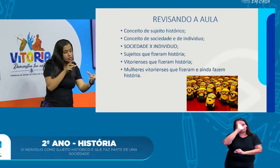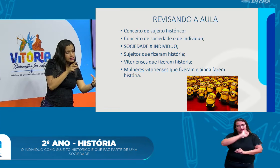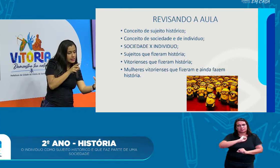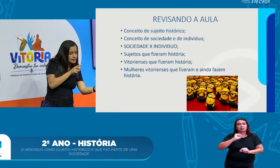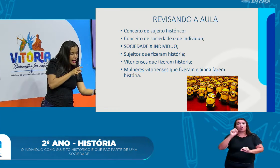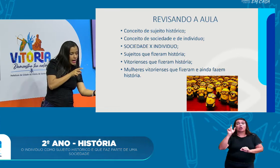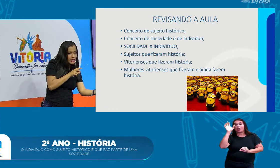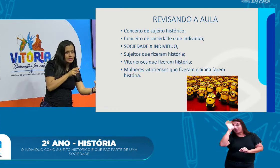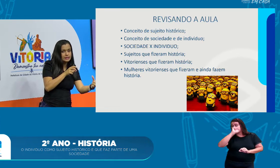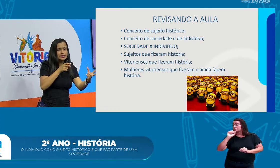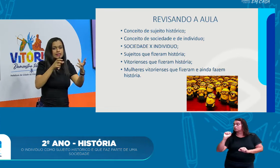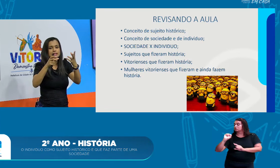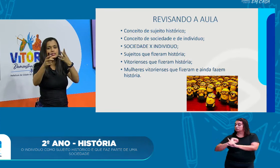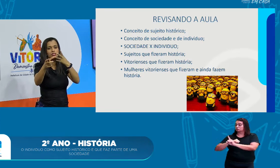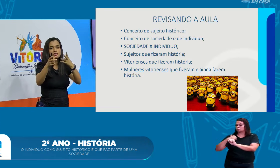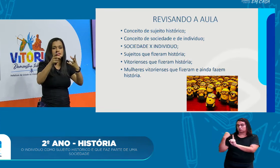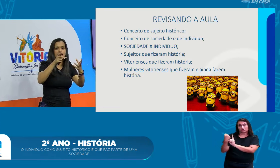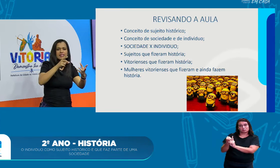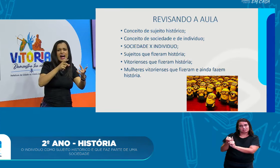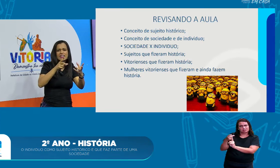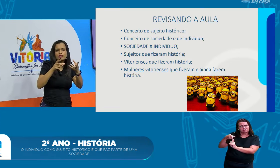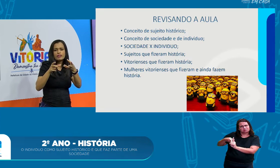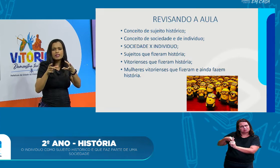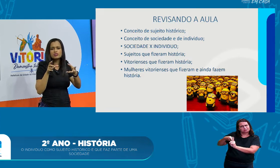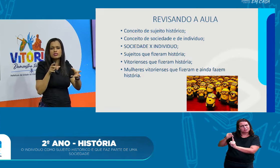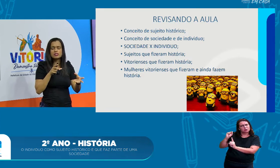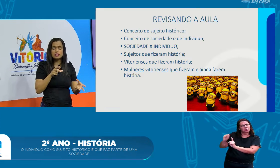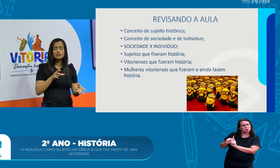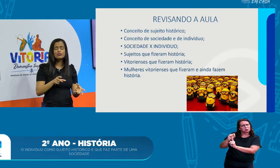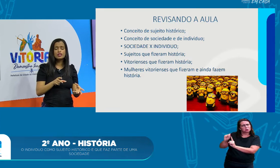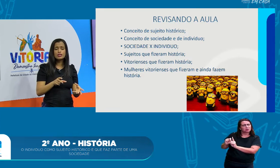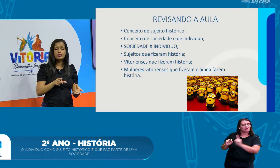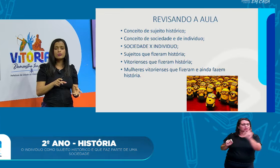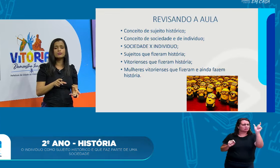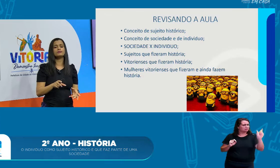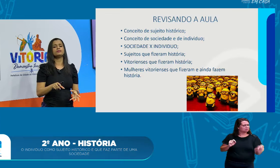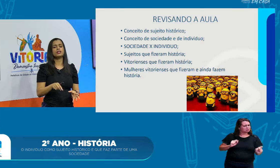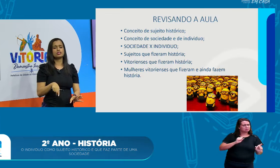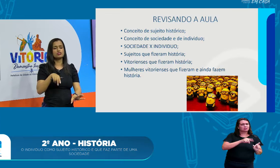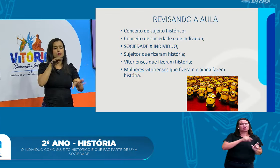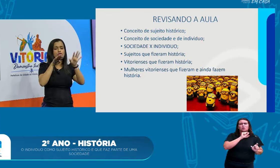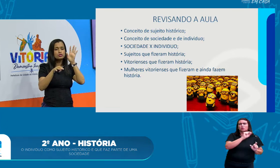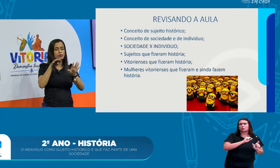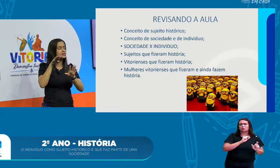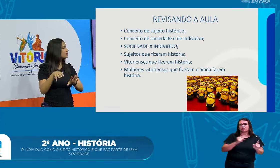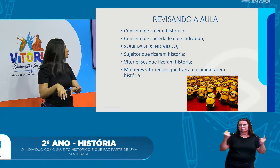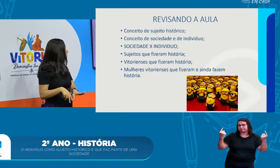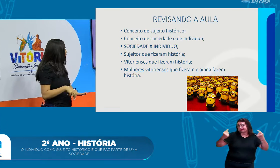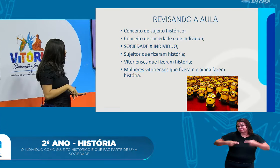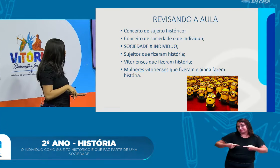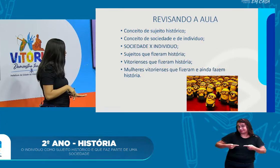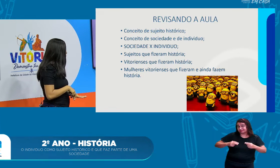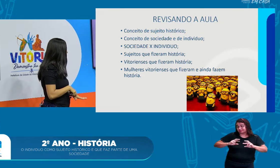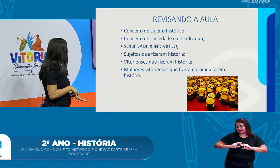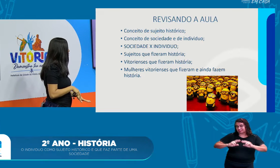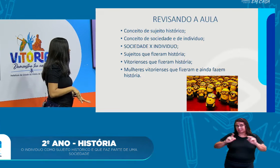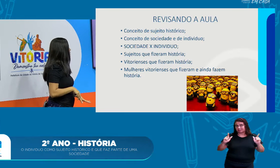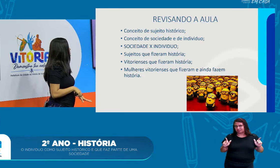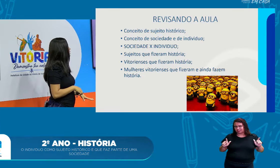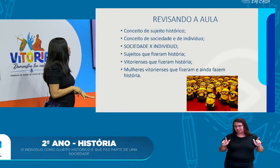de sociedade e de sociedade versus indivíduo. A gente mostrou essa